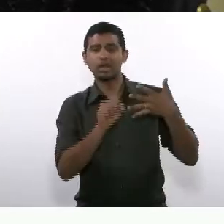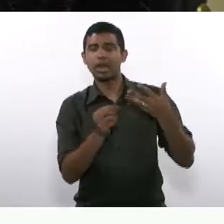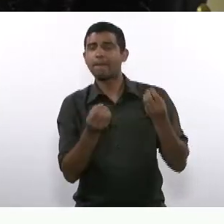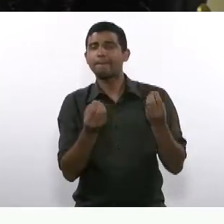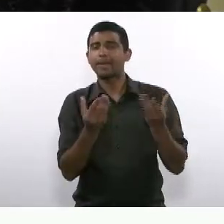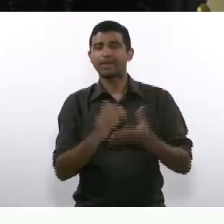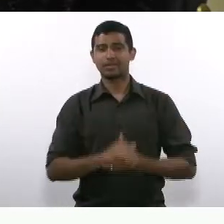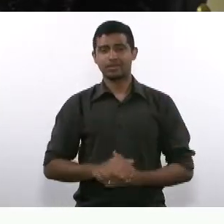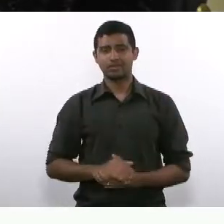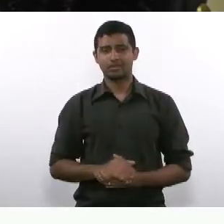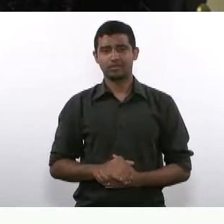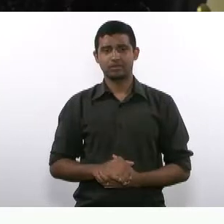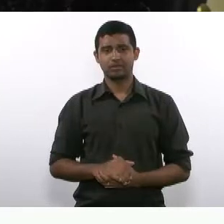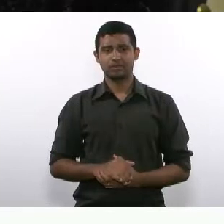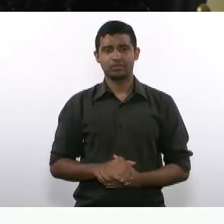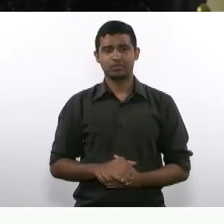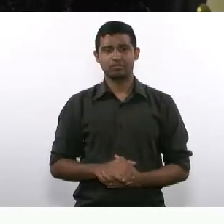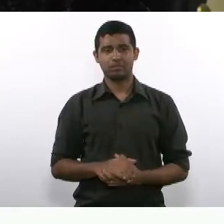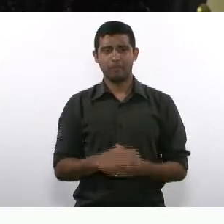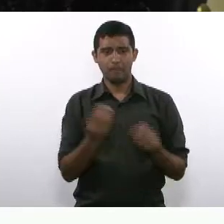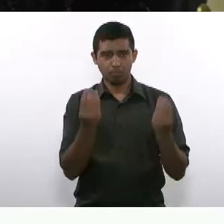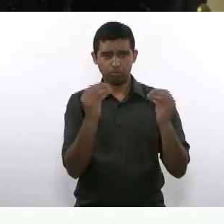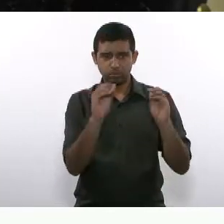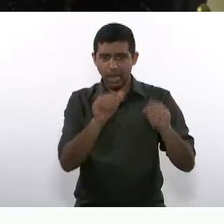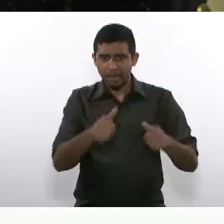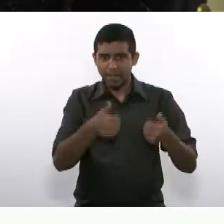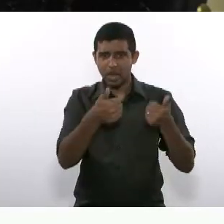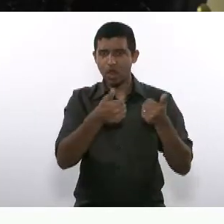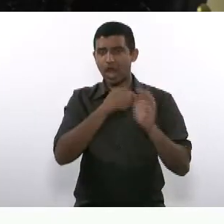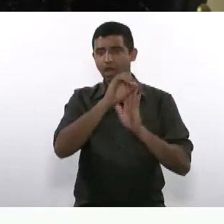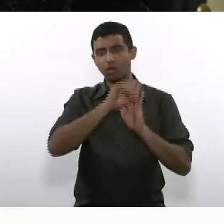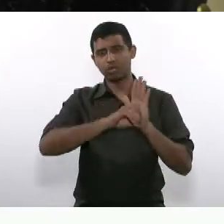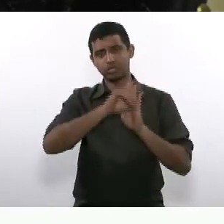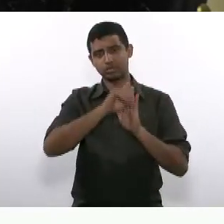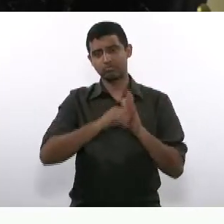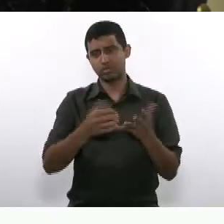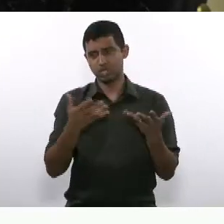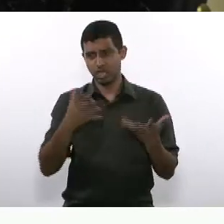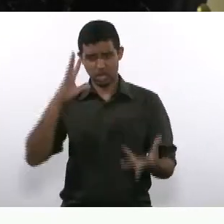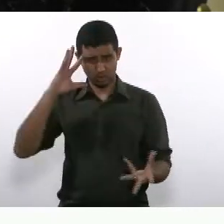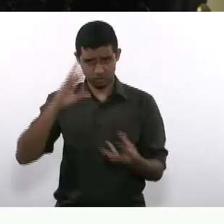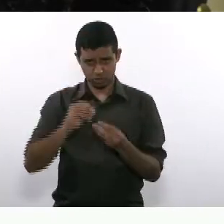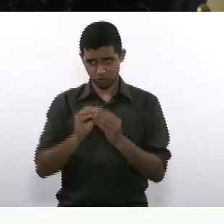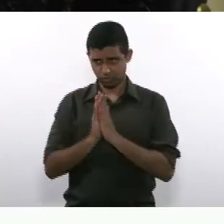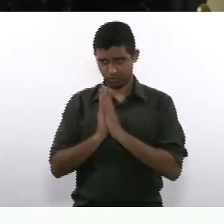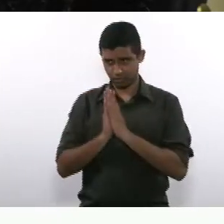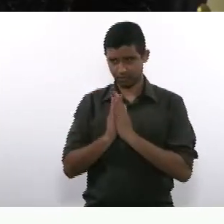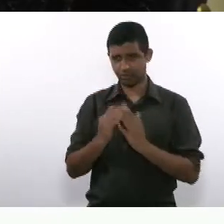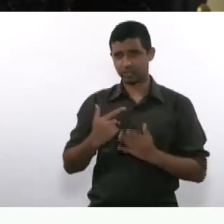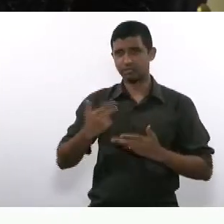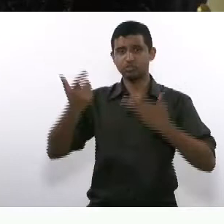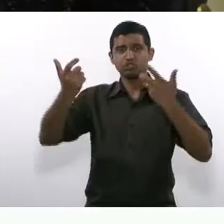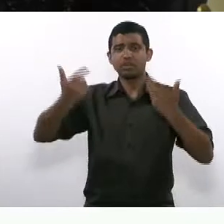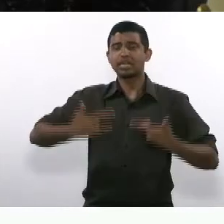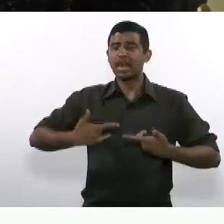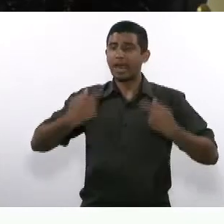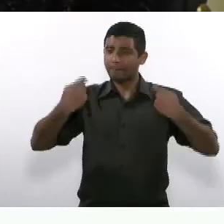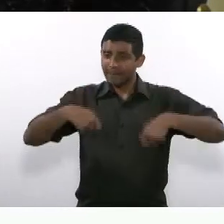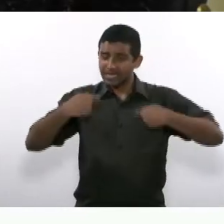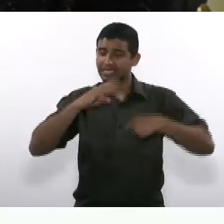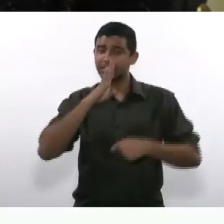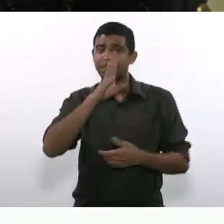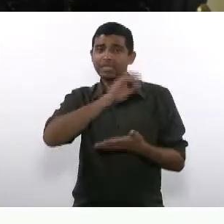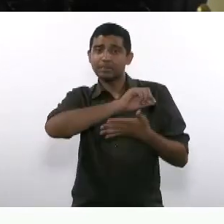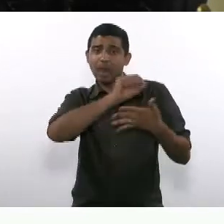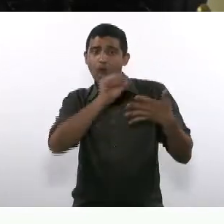incremento orçamentário. Então, queria uma abordagem nesse sentido, do que é necessário e que tipo